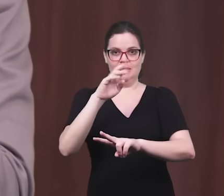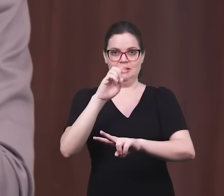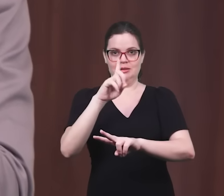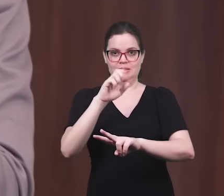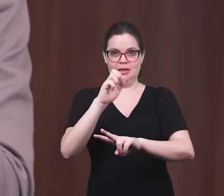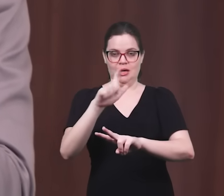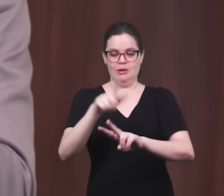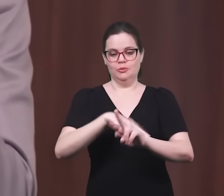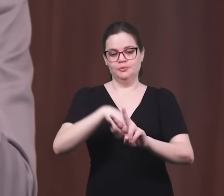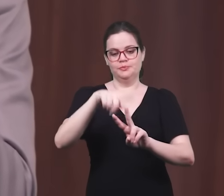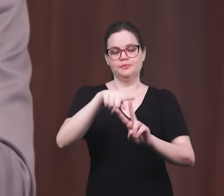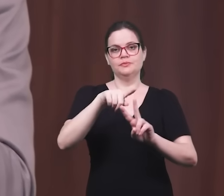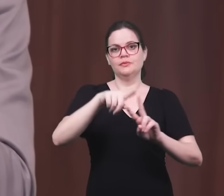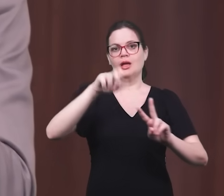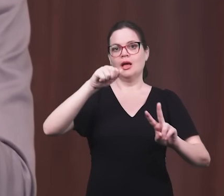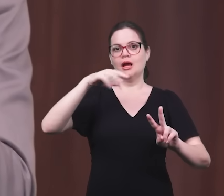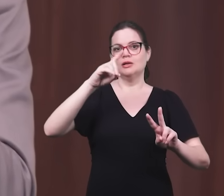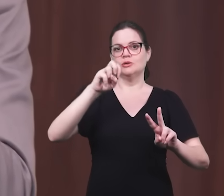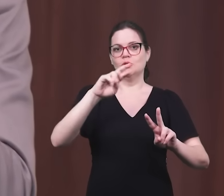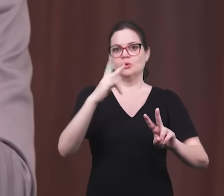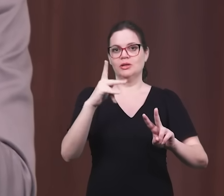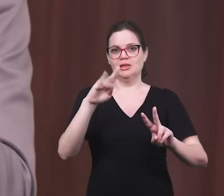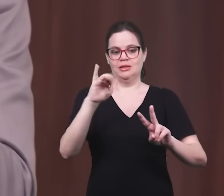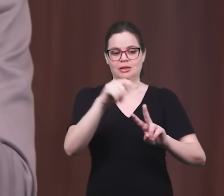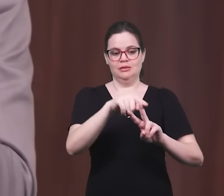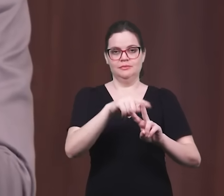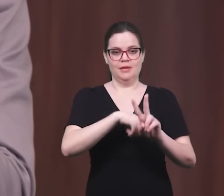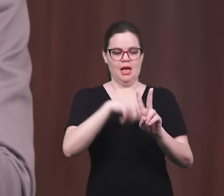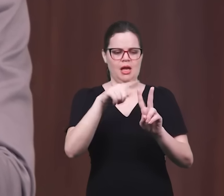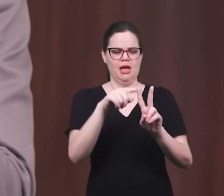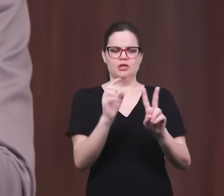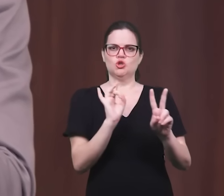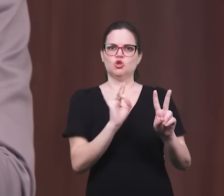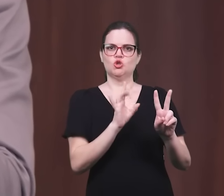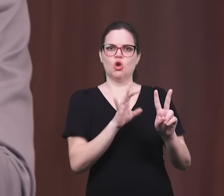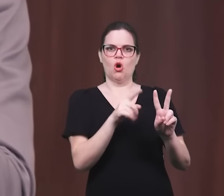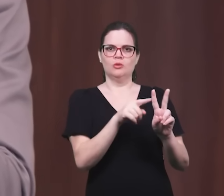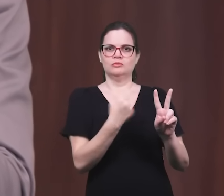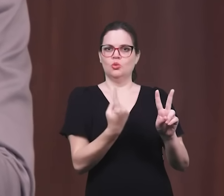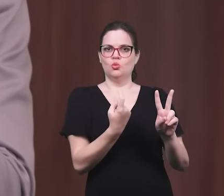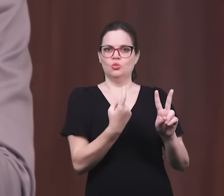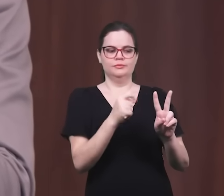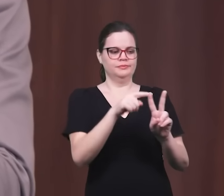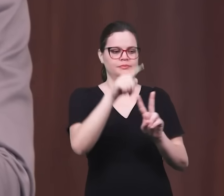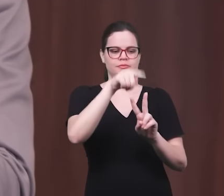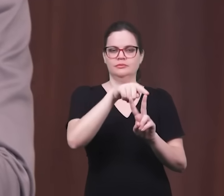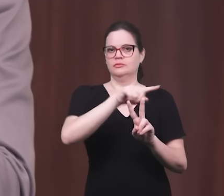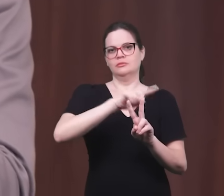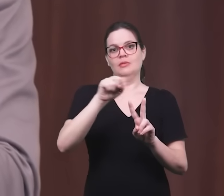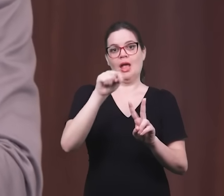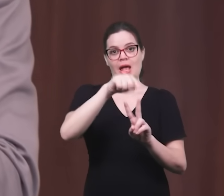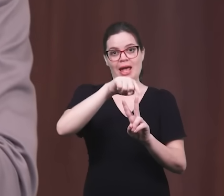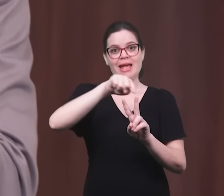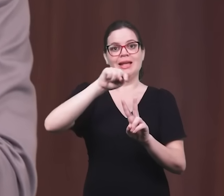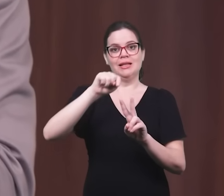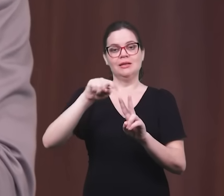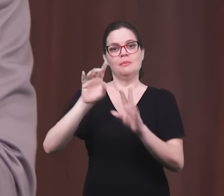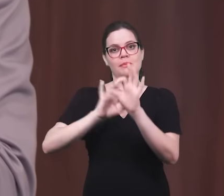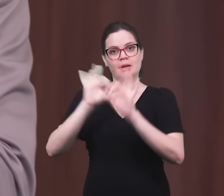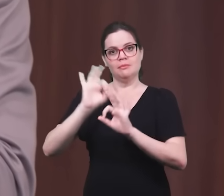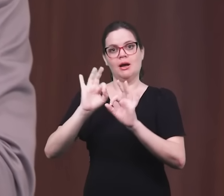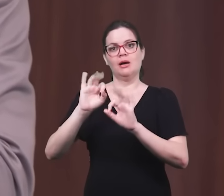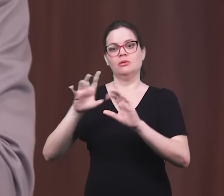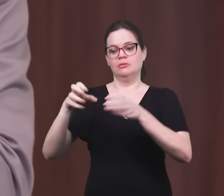nos altares só para si. O outro não, que é a andorinha. Ele faz para